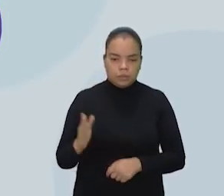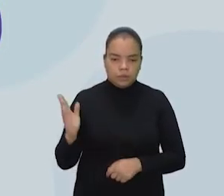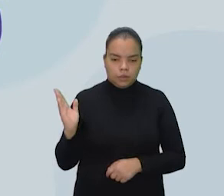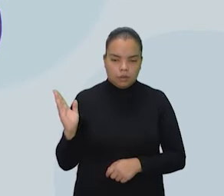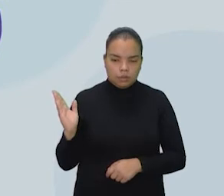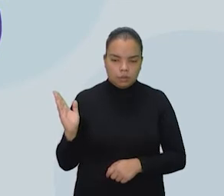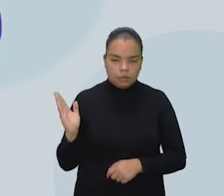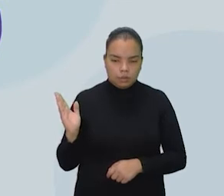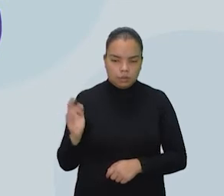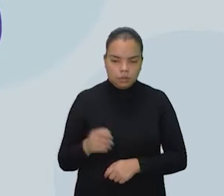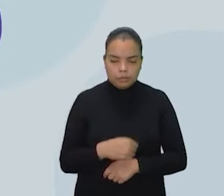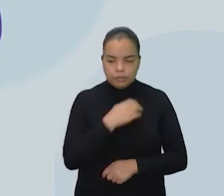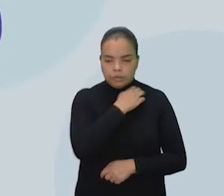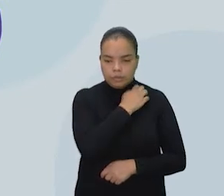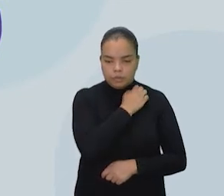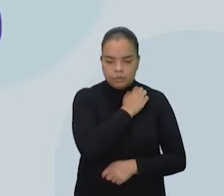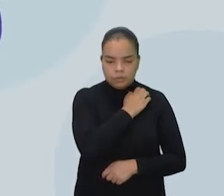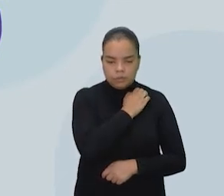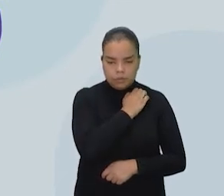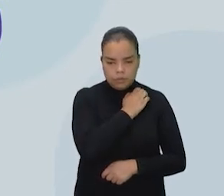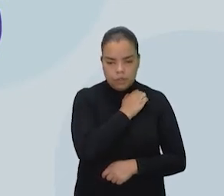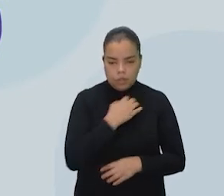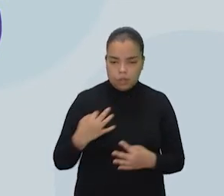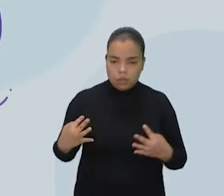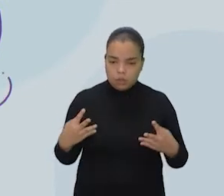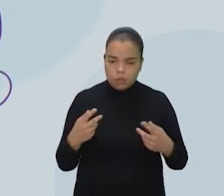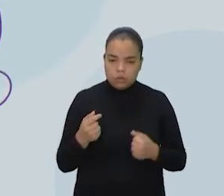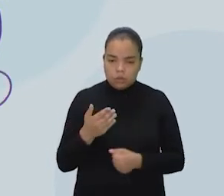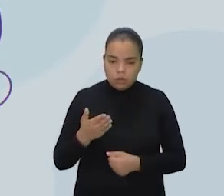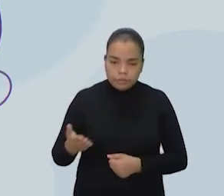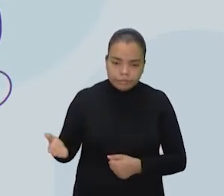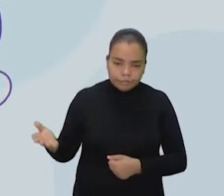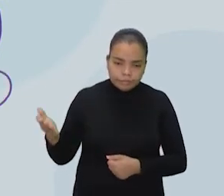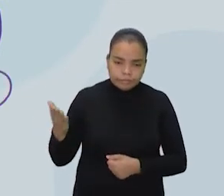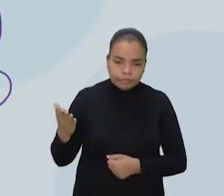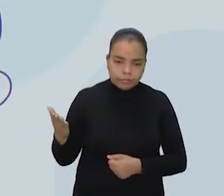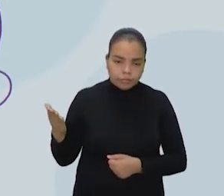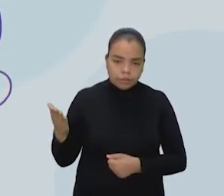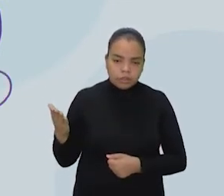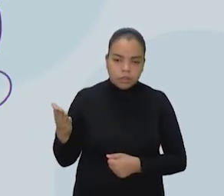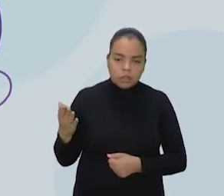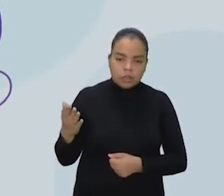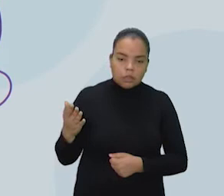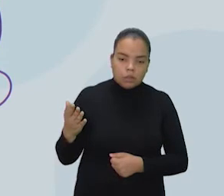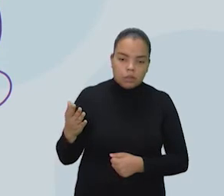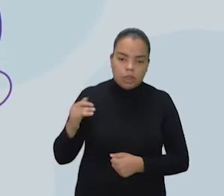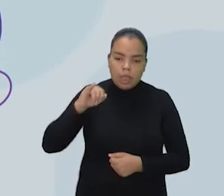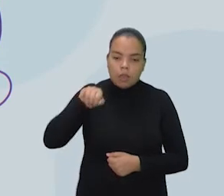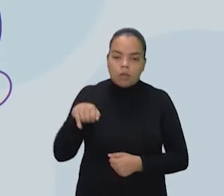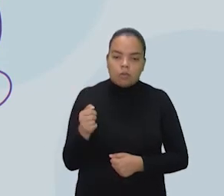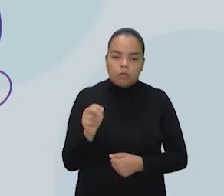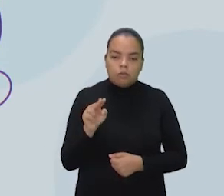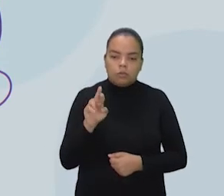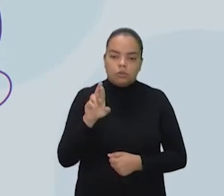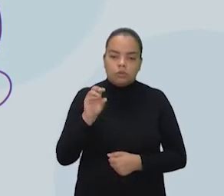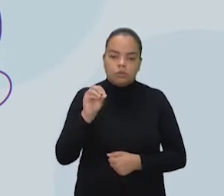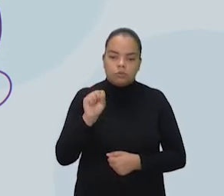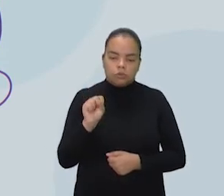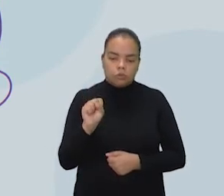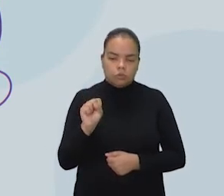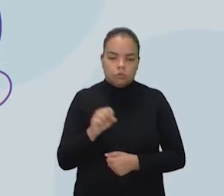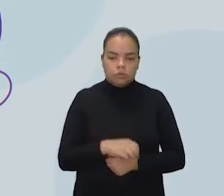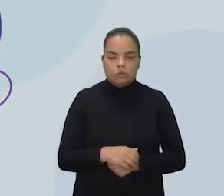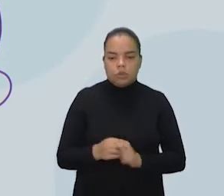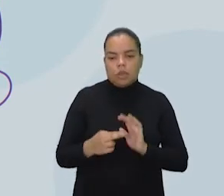vai aumentar para ter os seus juros. Toda esta parte aqui, ó, é os seus juros, tá certo? É o que você representa de juros. Que você